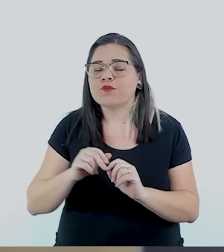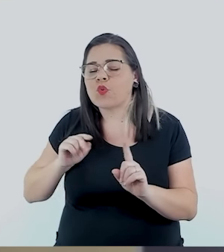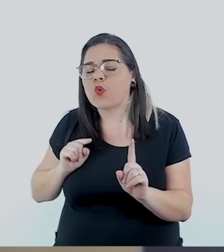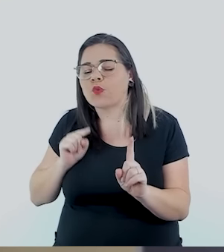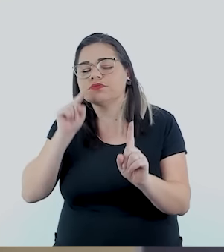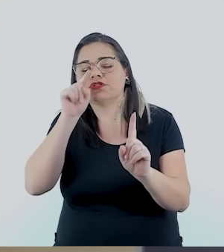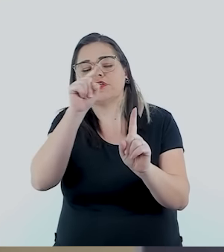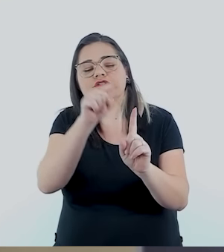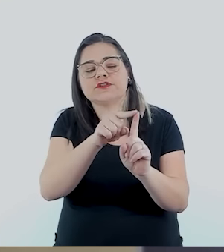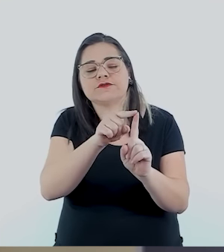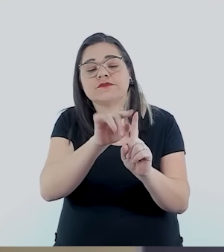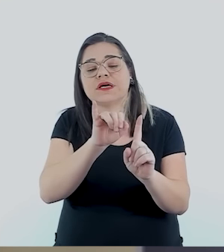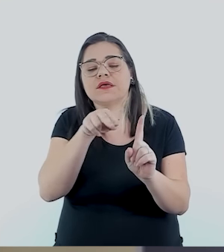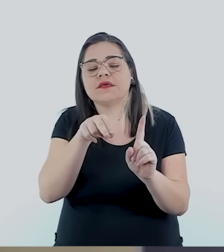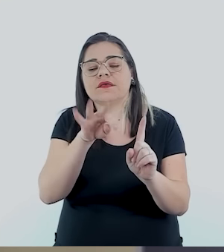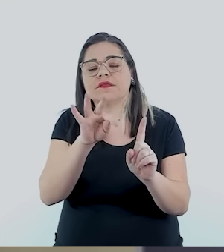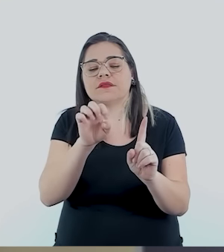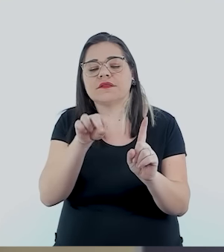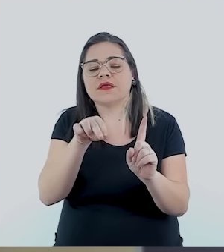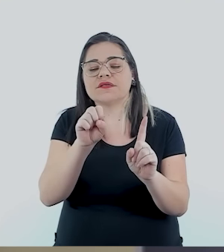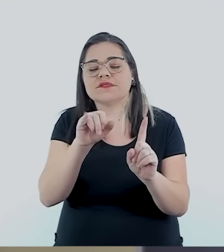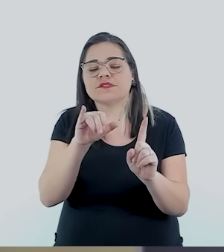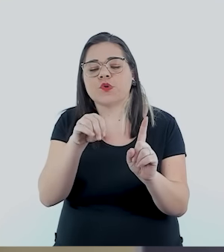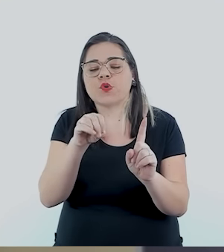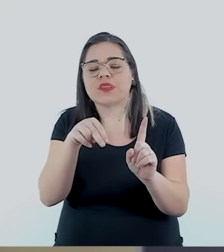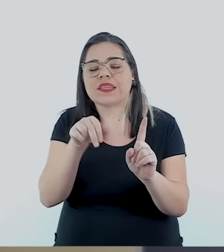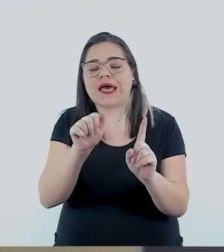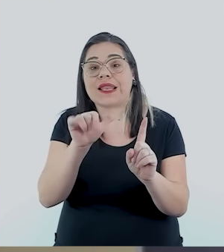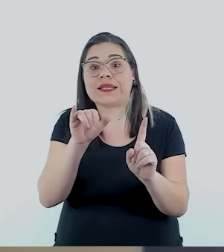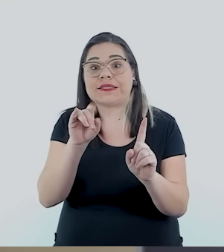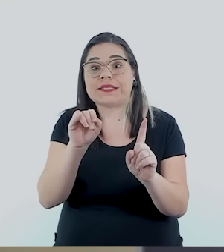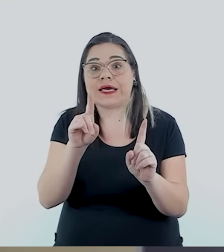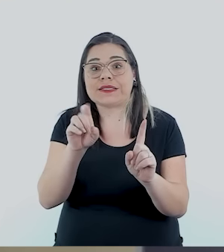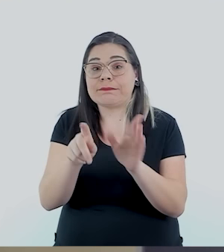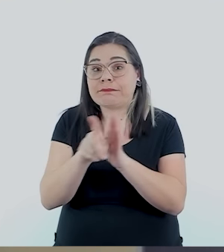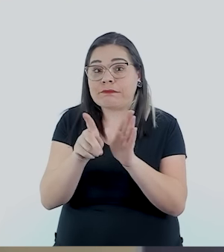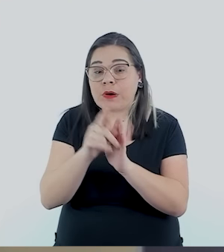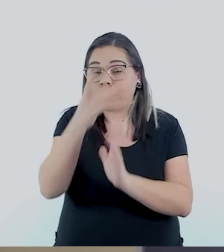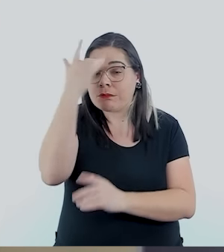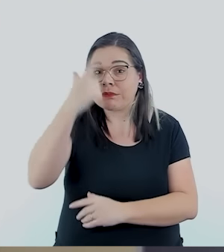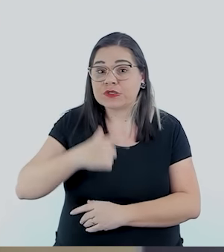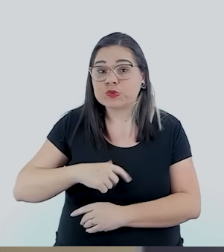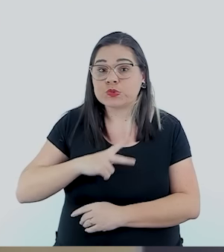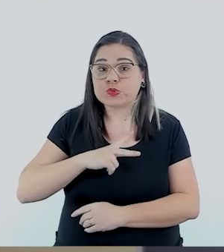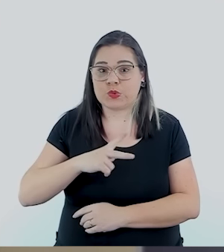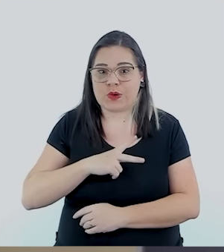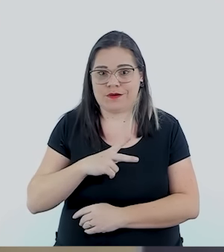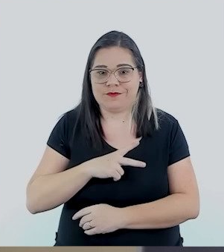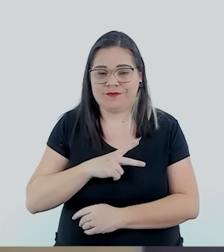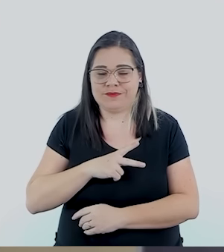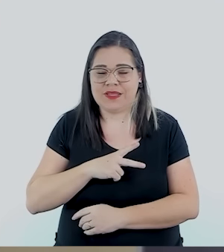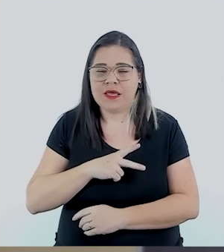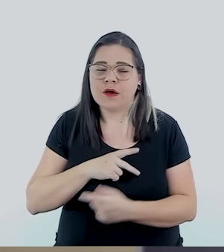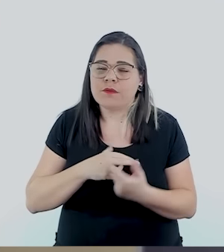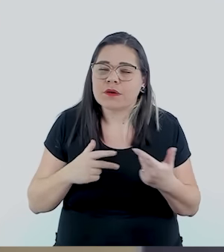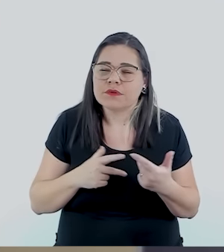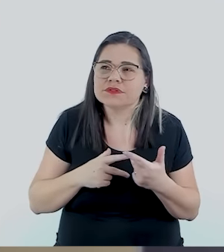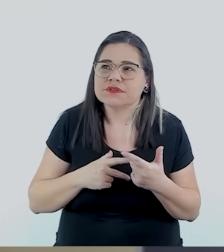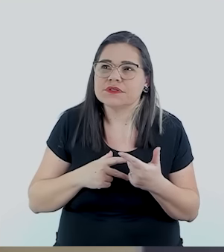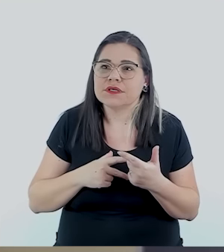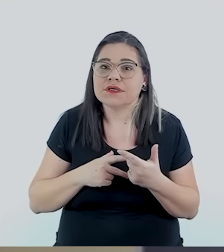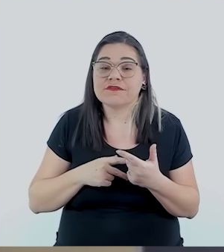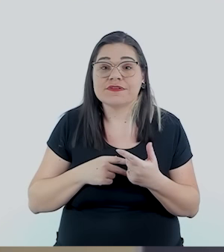que parte e de uma questão pessoal né você leva para dentro do mercado mas parte de uma bandeira que já é